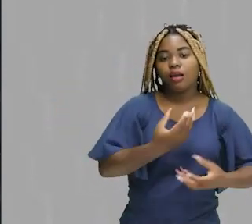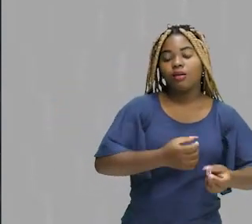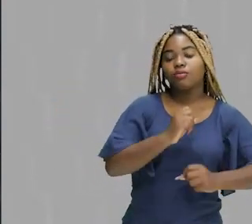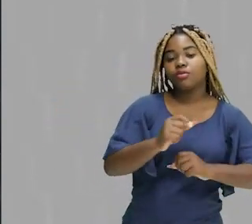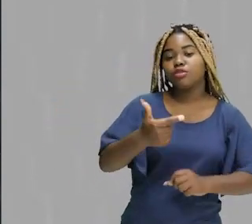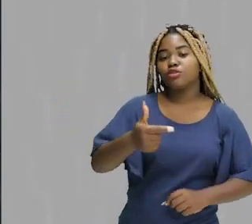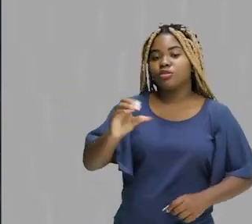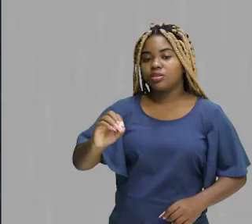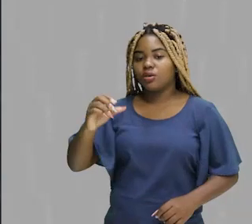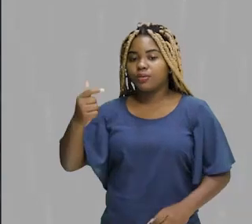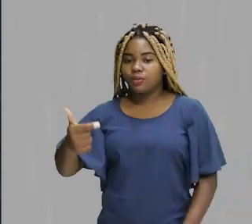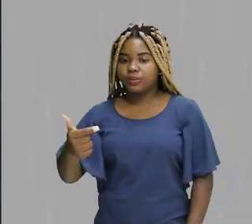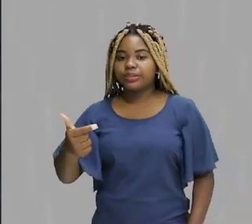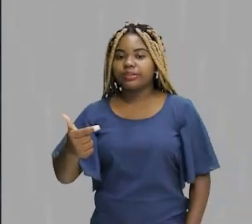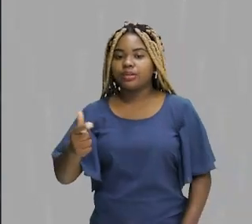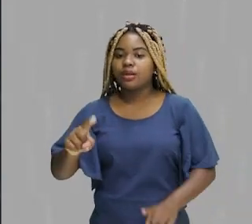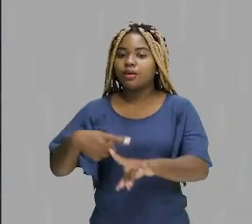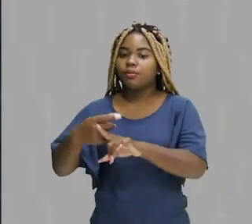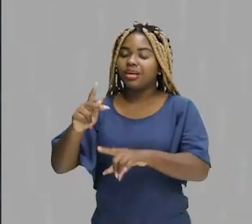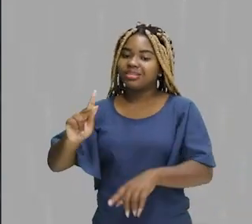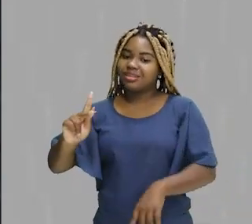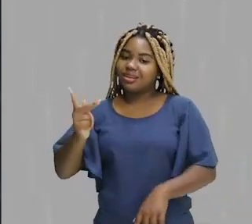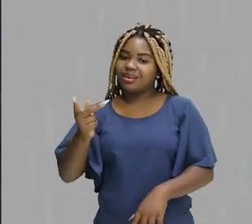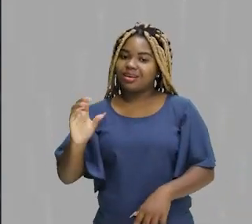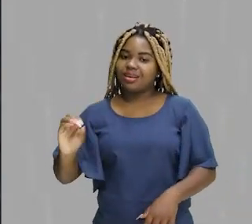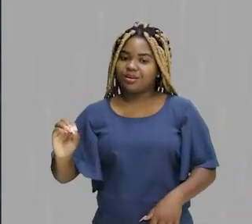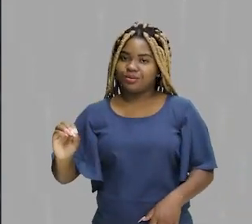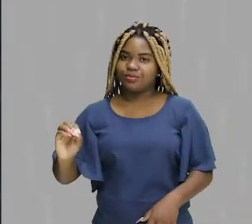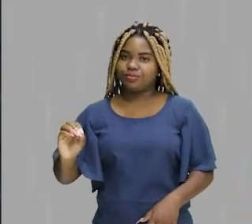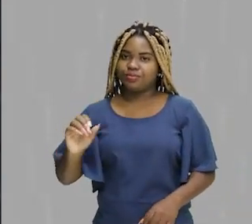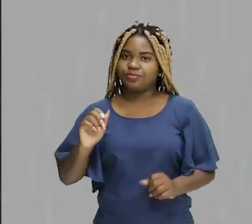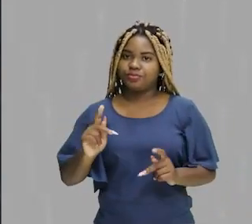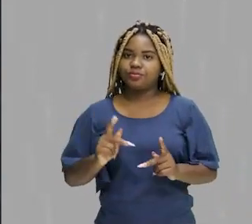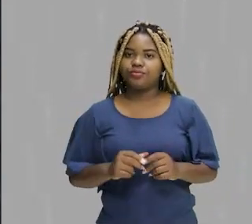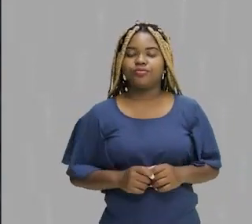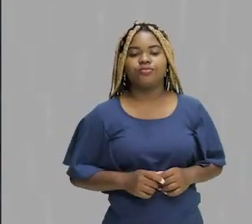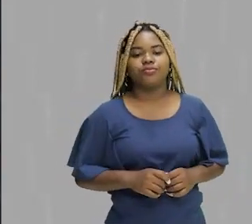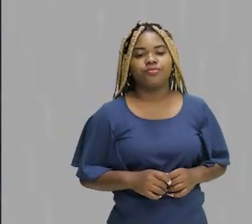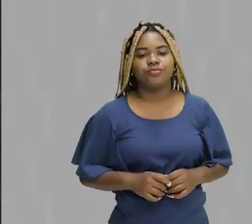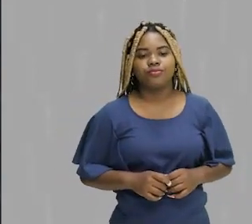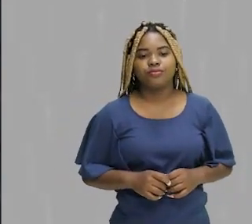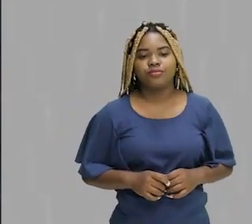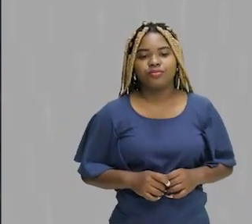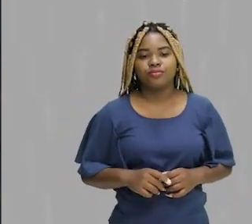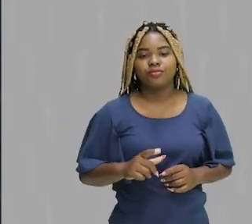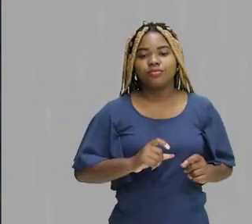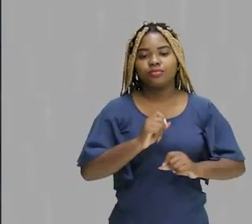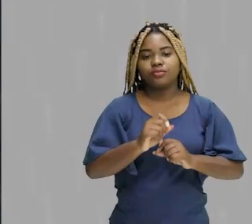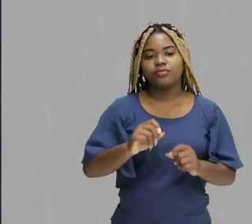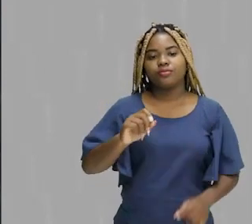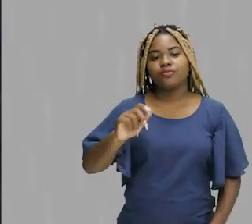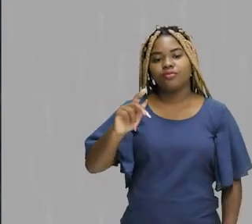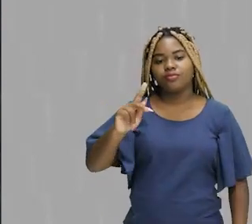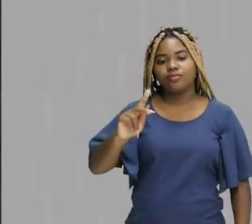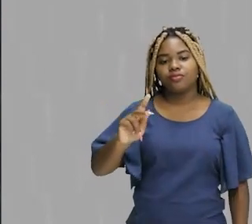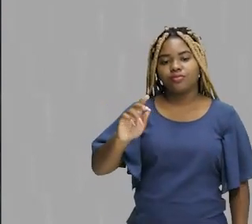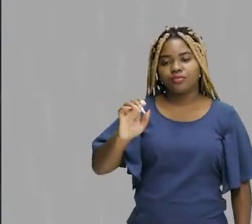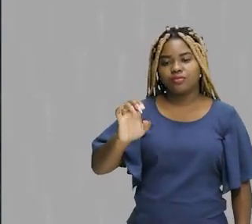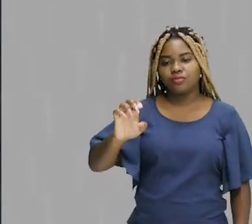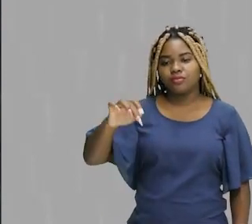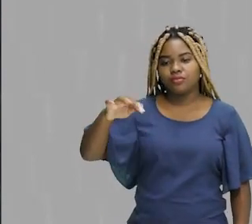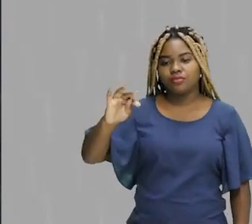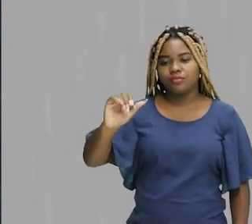1 mol de água. Bom, nós temos aqui a entalpia de formação de